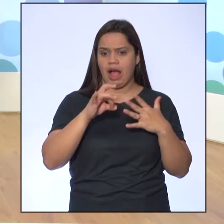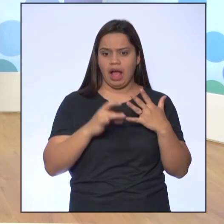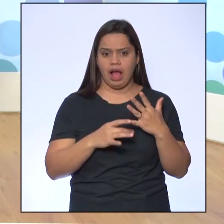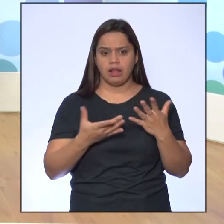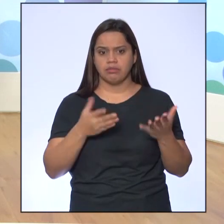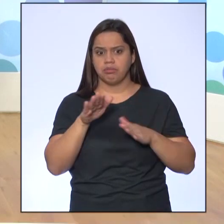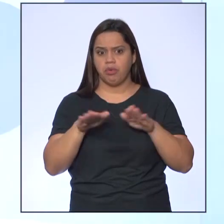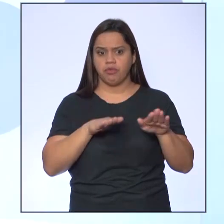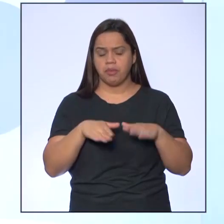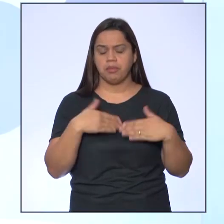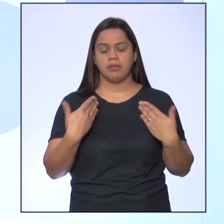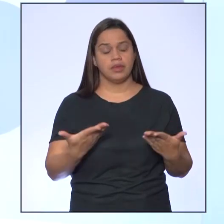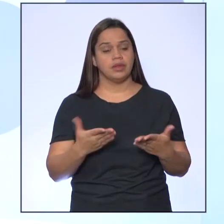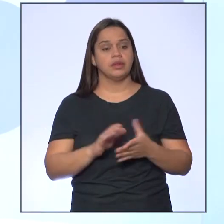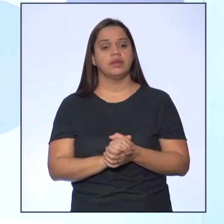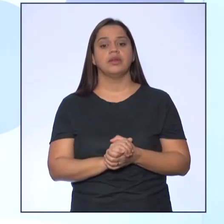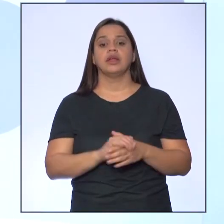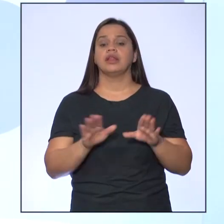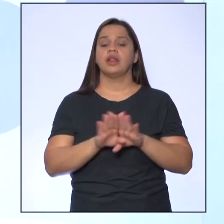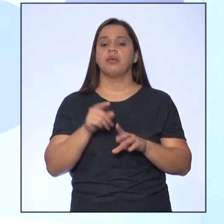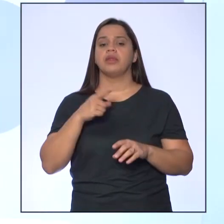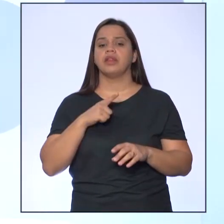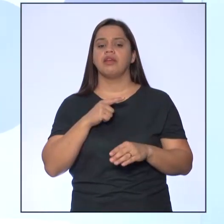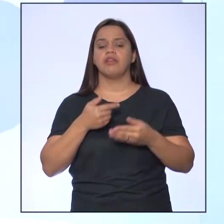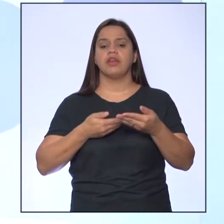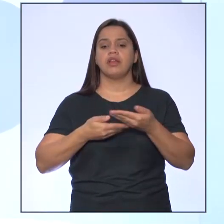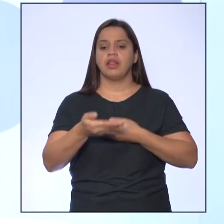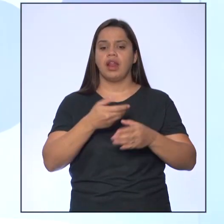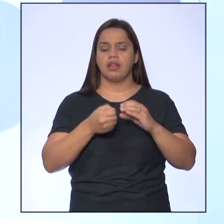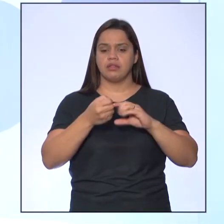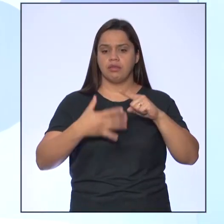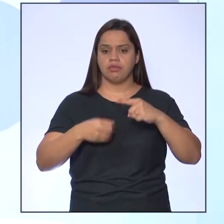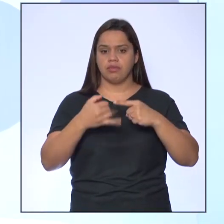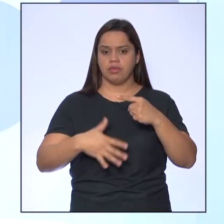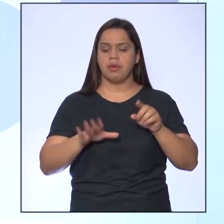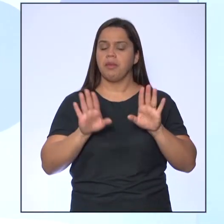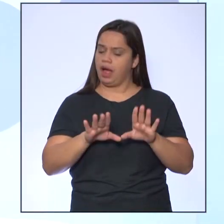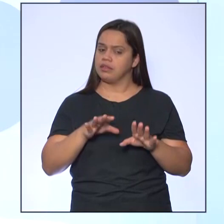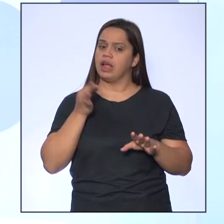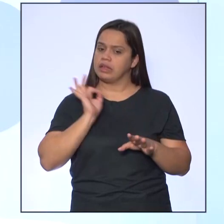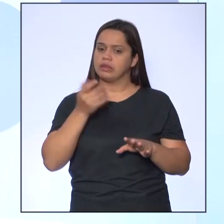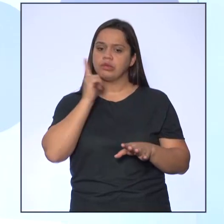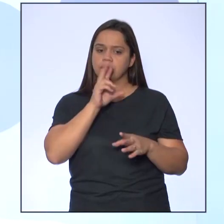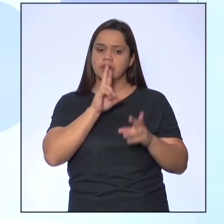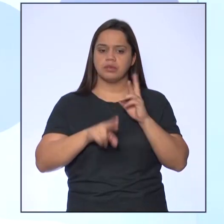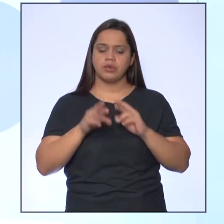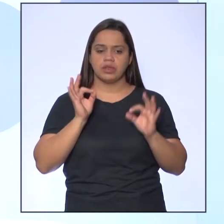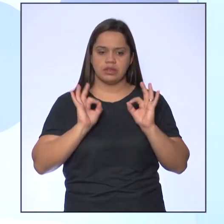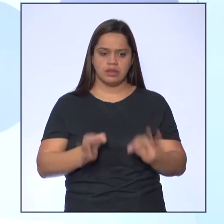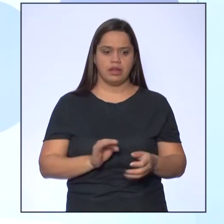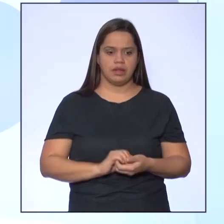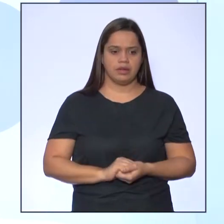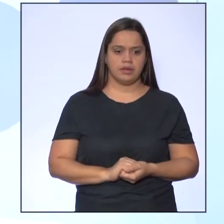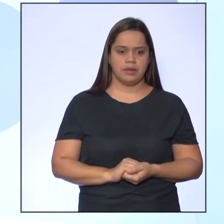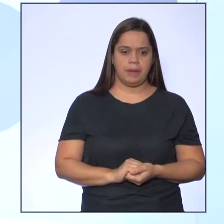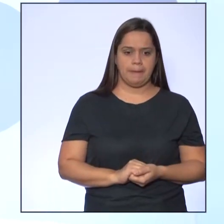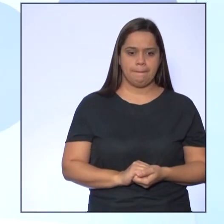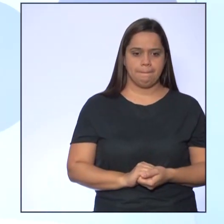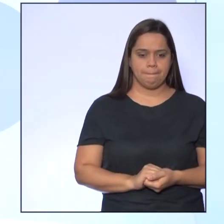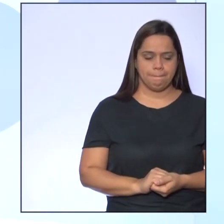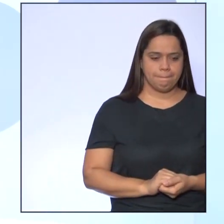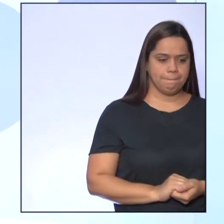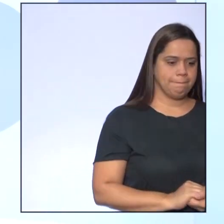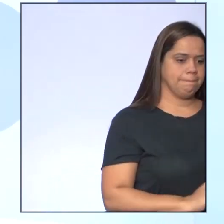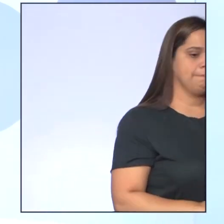chegaram algumas integrações um pouco com atraso e o pessoal está acertando, viu, os movimentos que estavam nas imagens. Estão falando da corrida